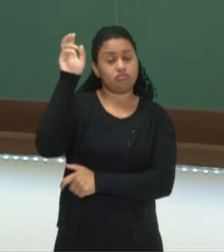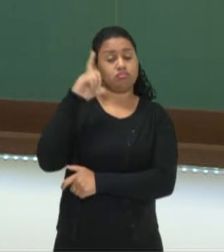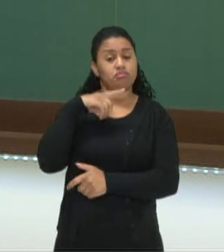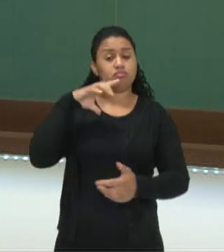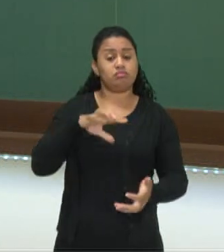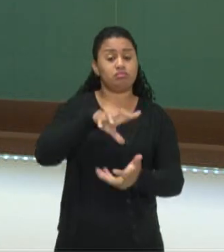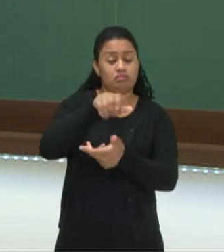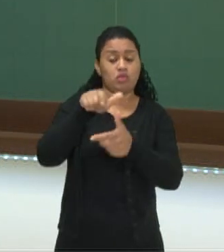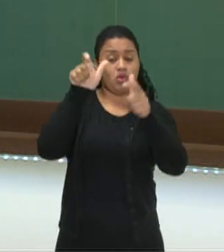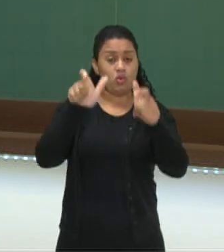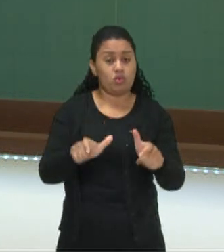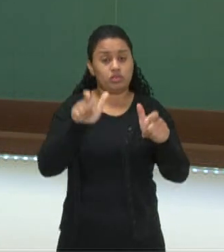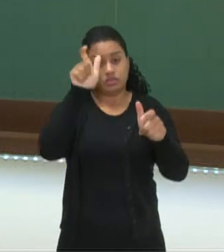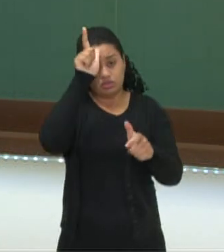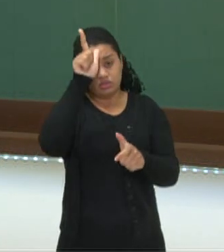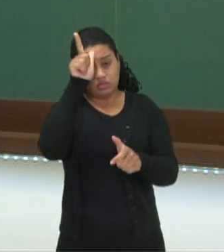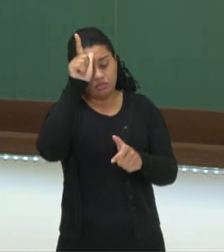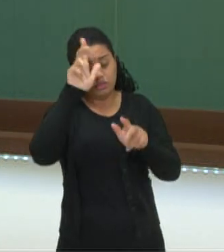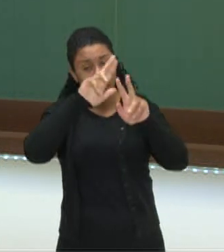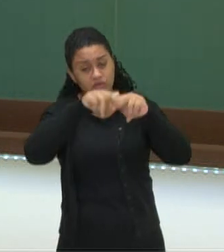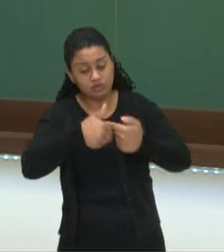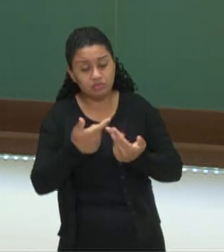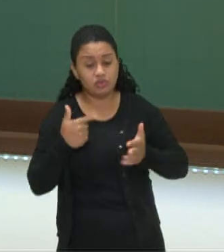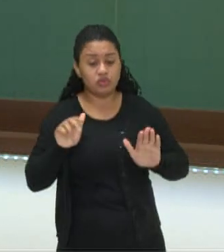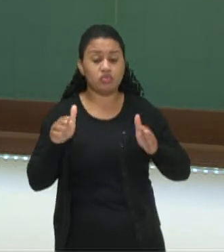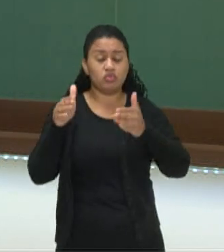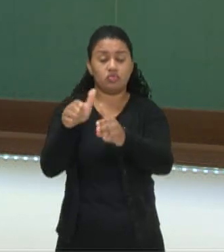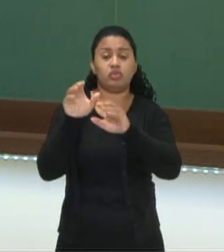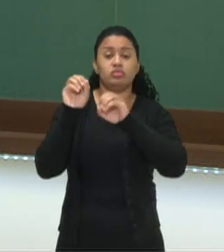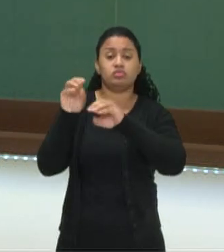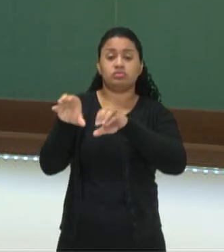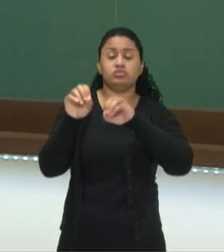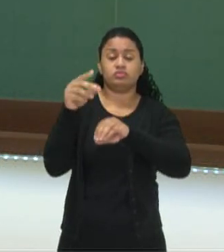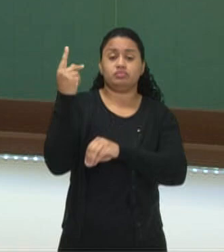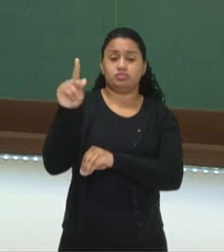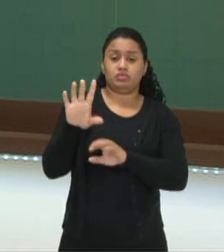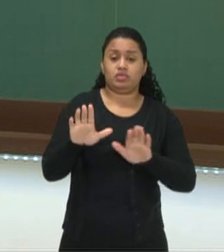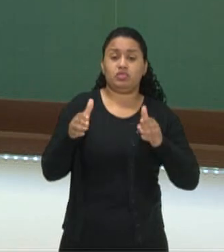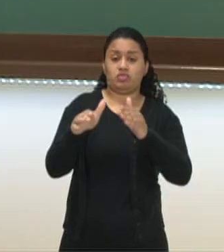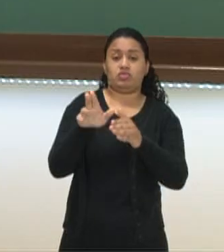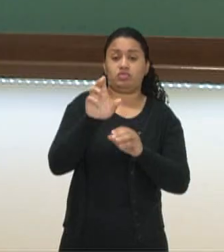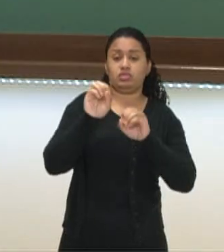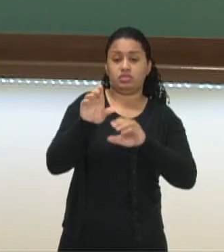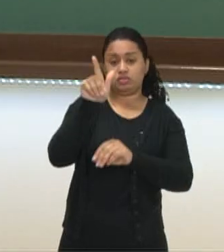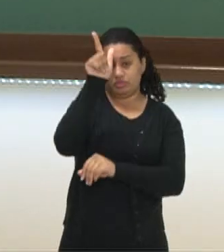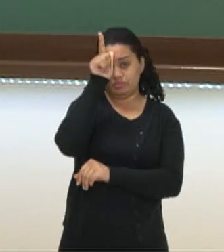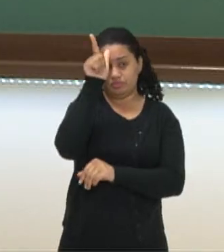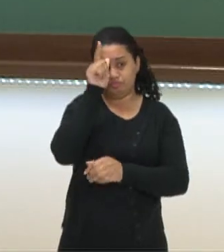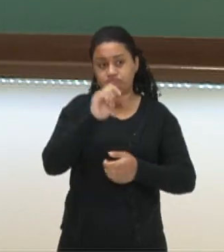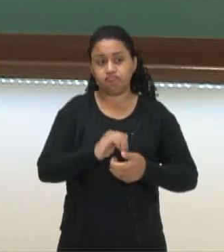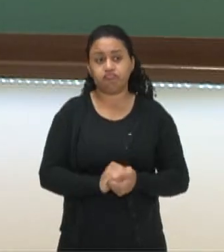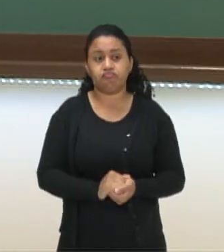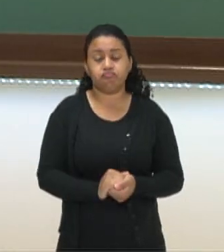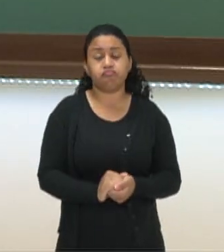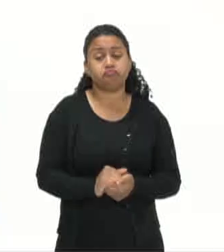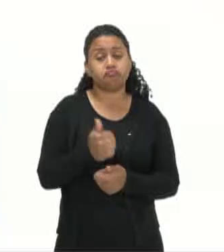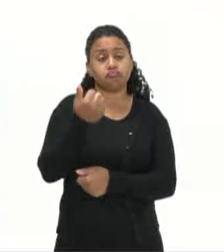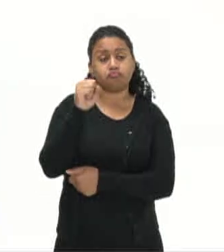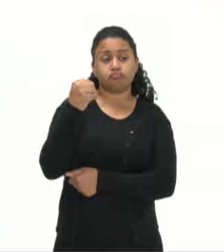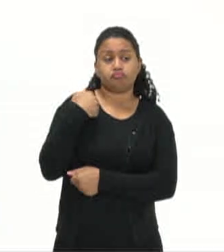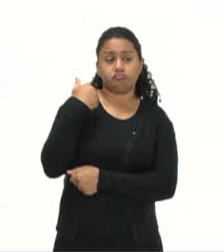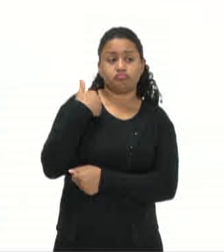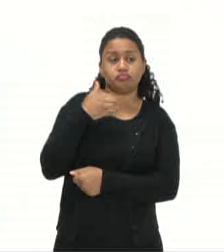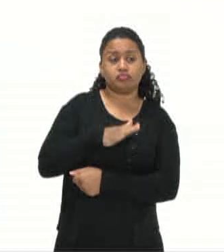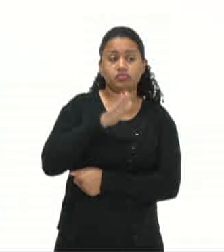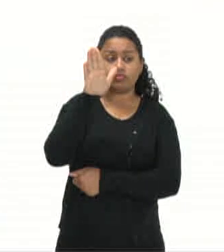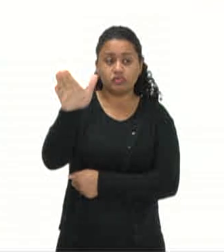estavam em território alemão, e por isso mesmo que foi enfatizada essa educação dele nesse cunho. E nós vemos que aos 18 anos Kandinsky vai para Moscou estudar Direito.